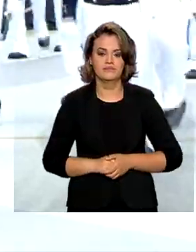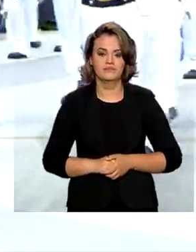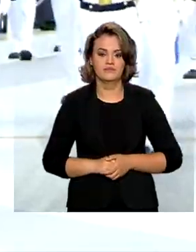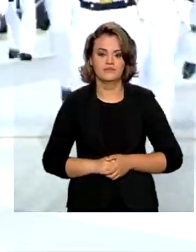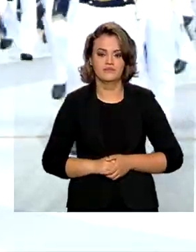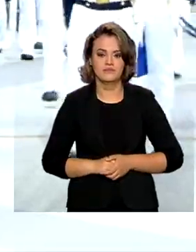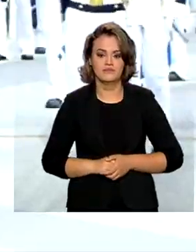1